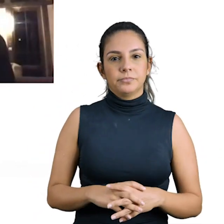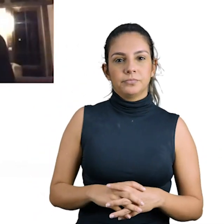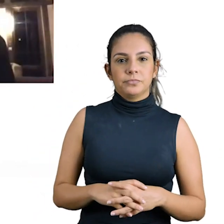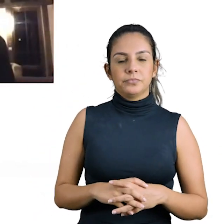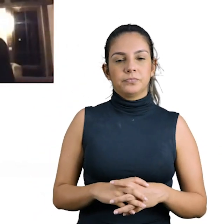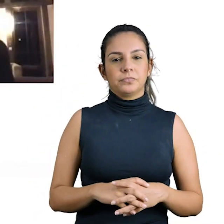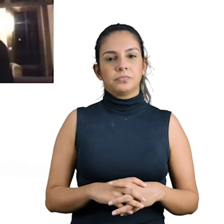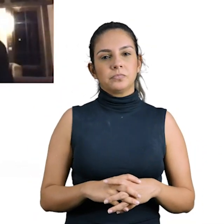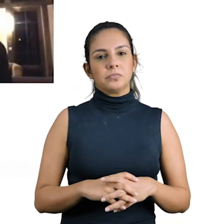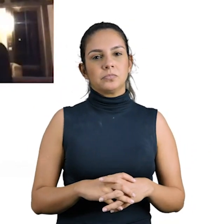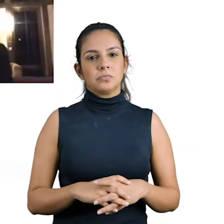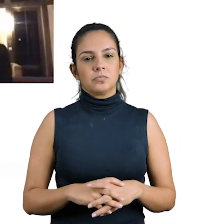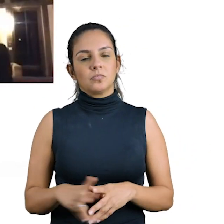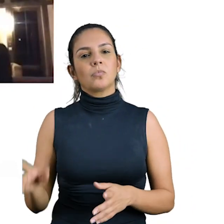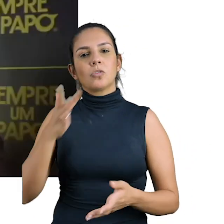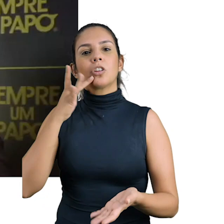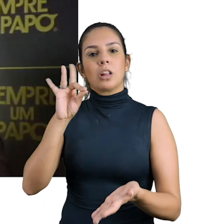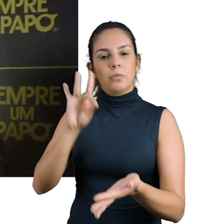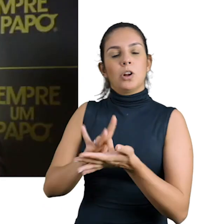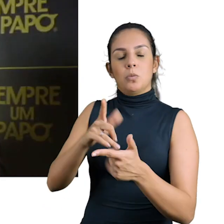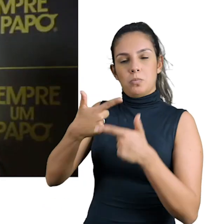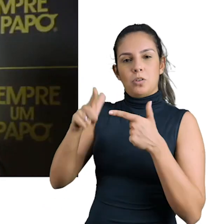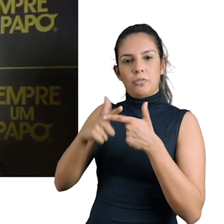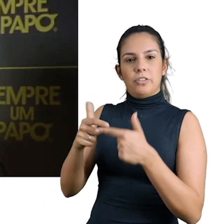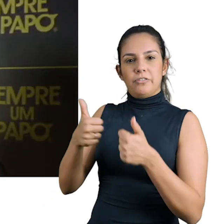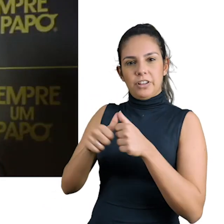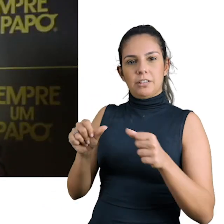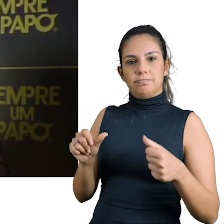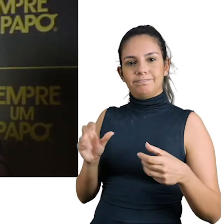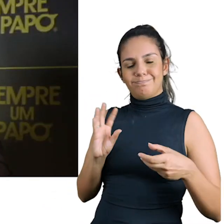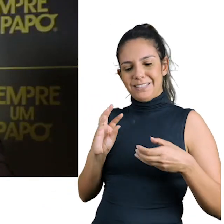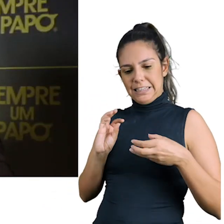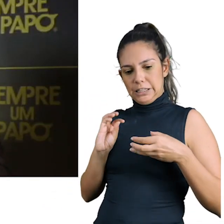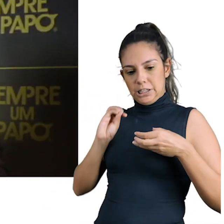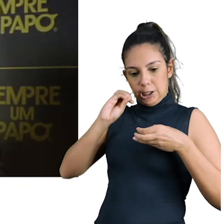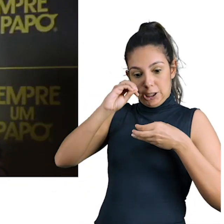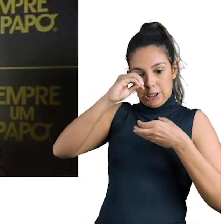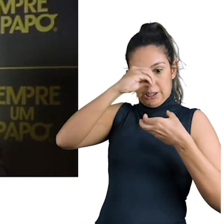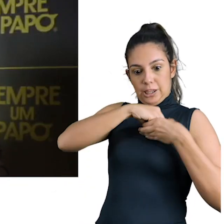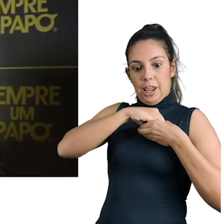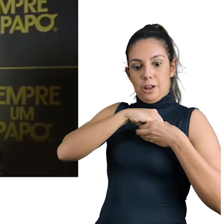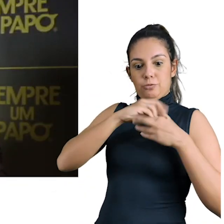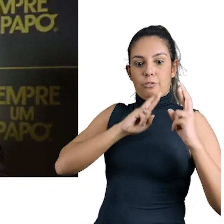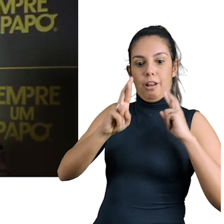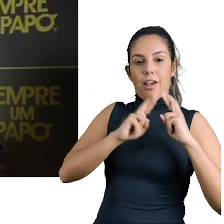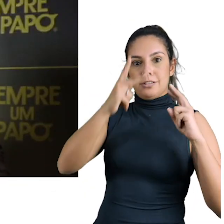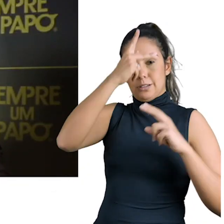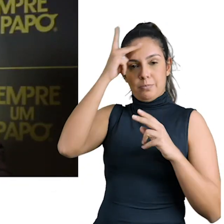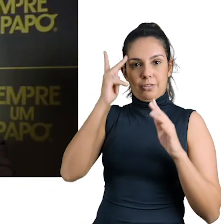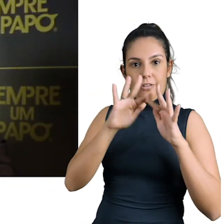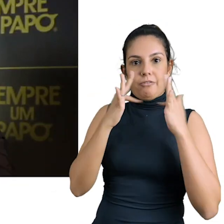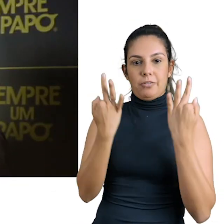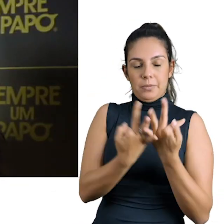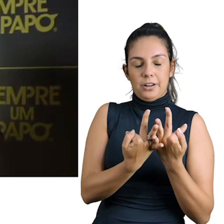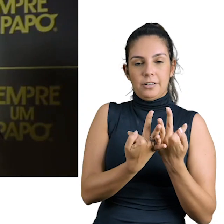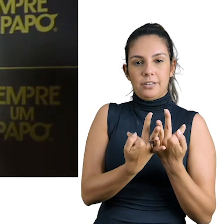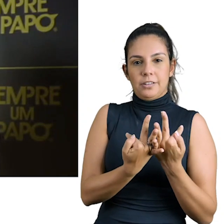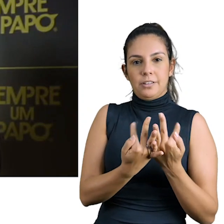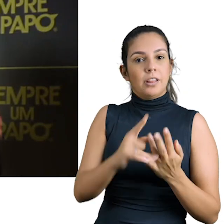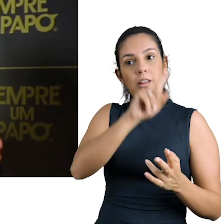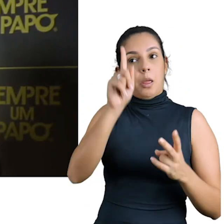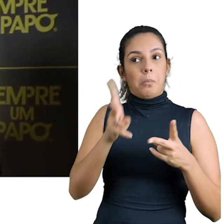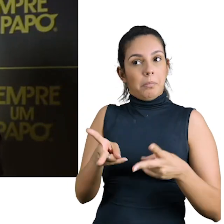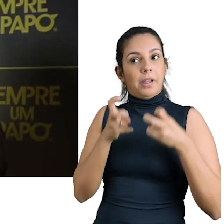verdade? Cara, é o problema quando isso fica entranhado na nossa relação pessoal, familiar, e